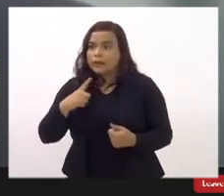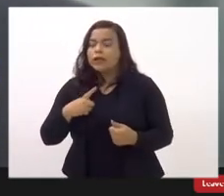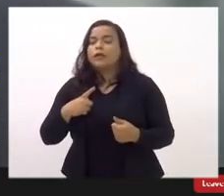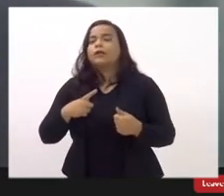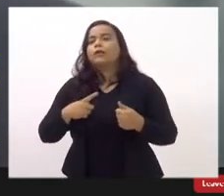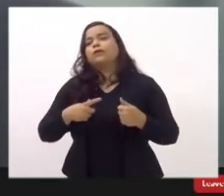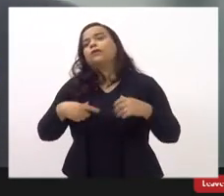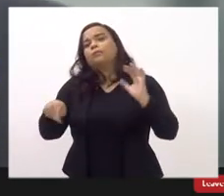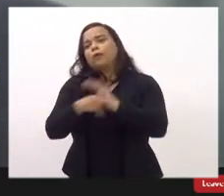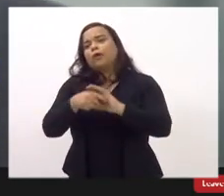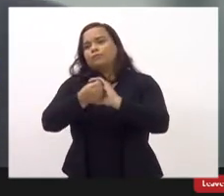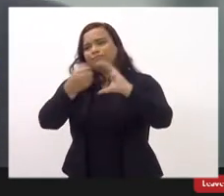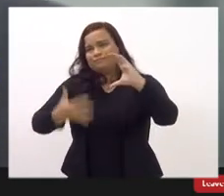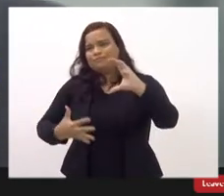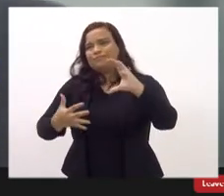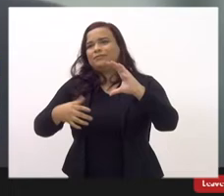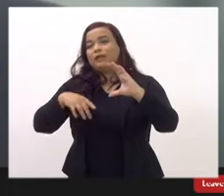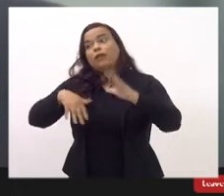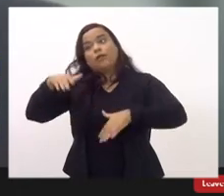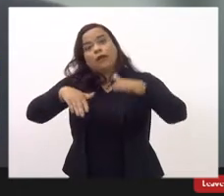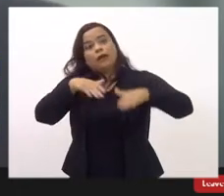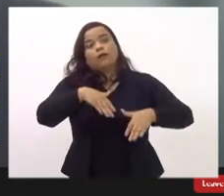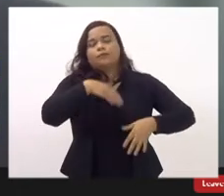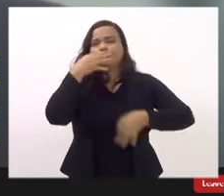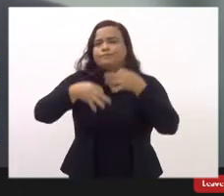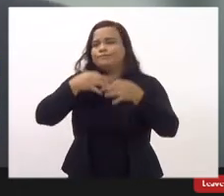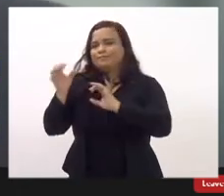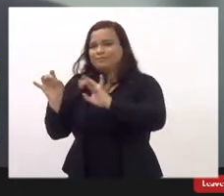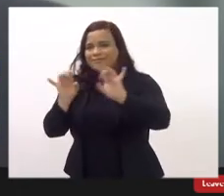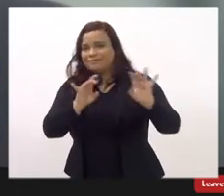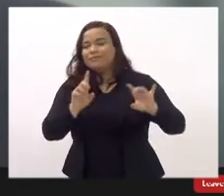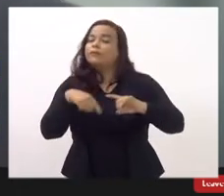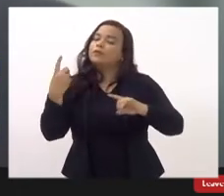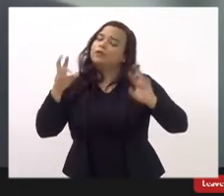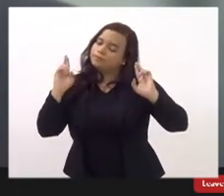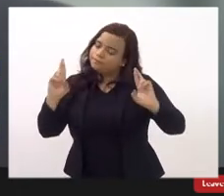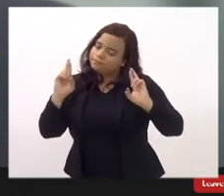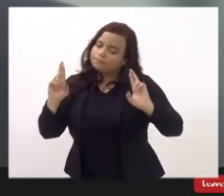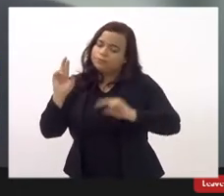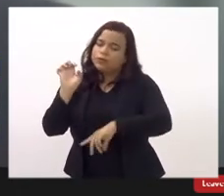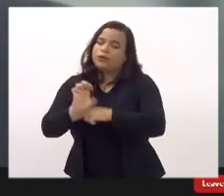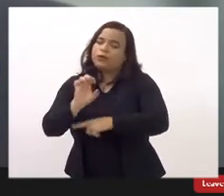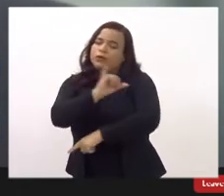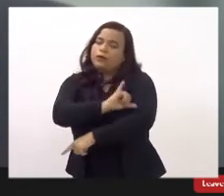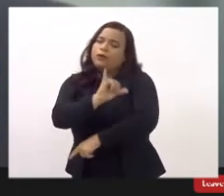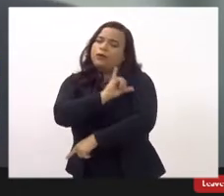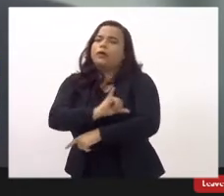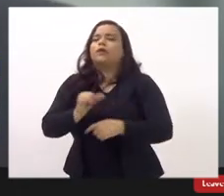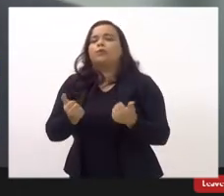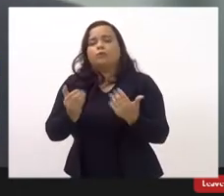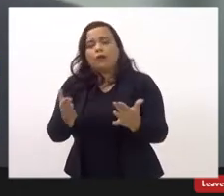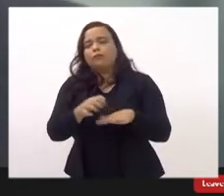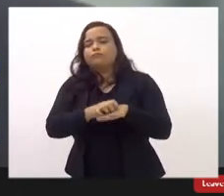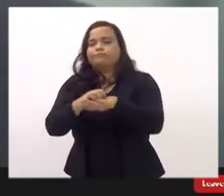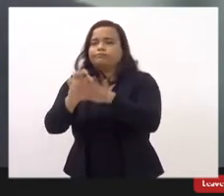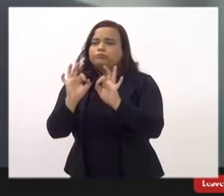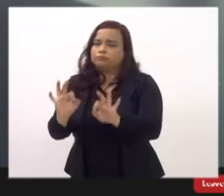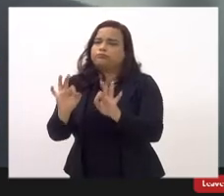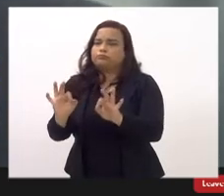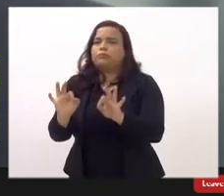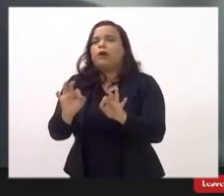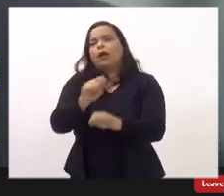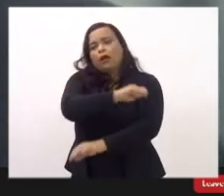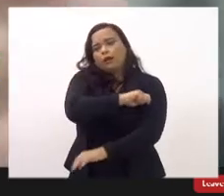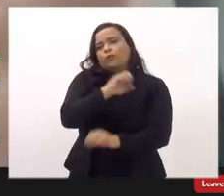né, e a gente espera realmente que o Estado do Rio de Janeiro, de uma vez por todas, assegure, né, o transporte de todos os alunos do ensino